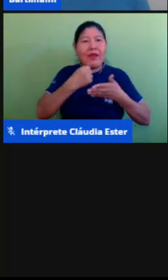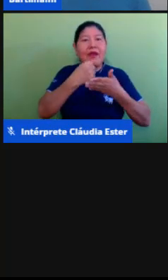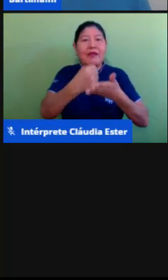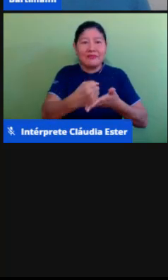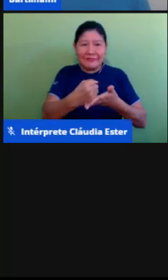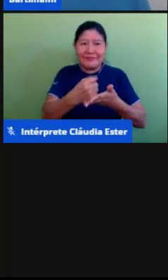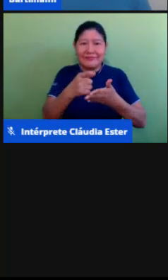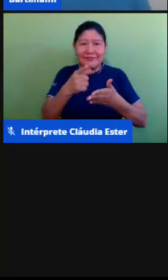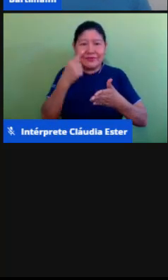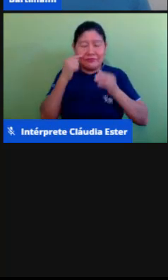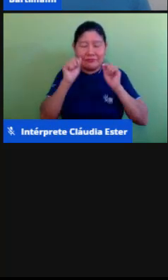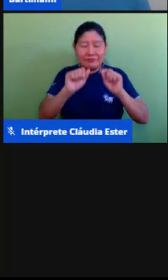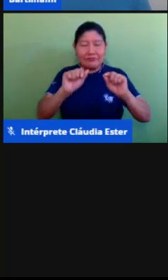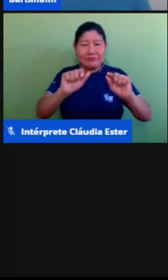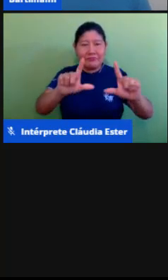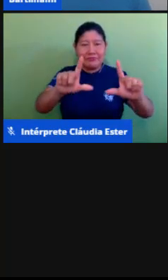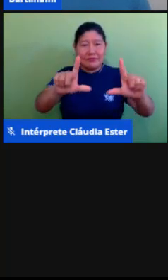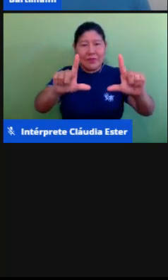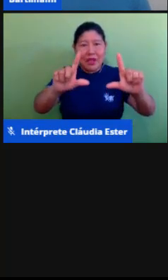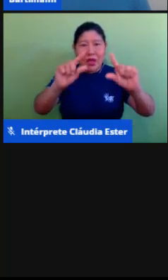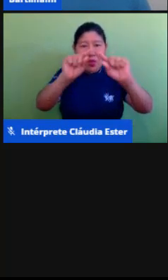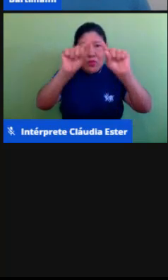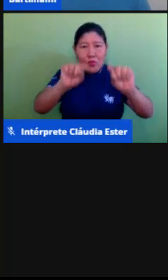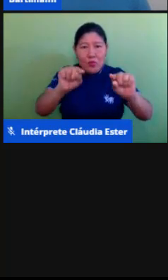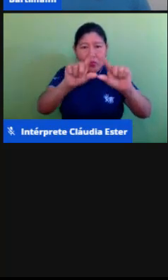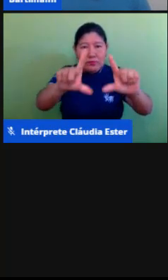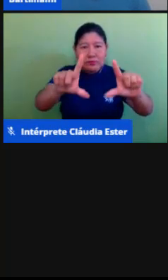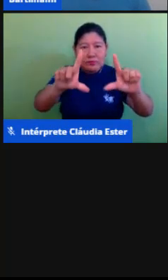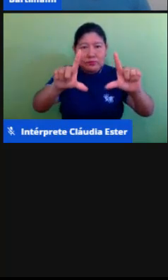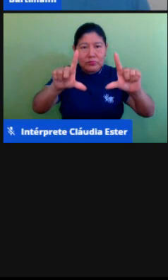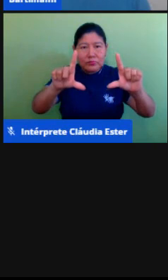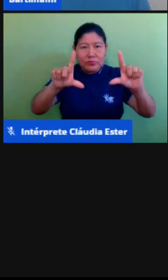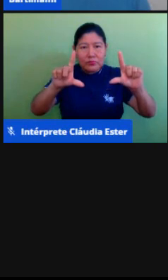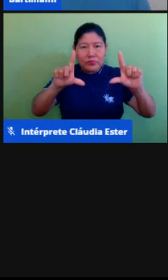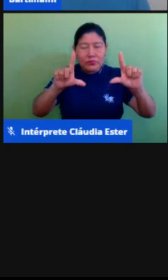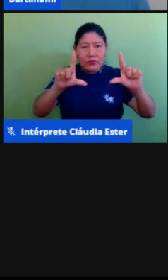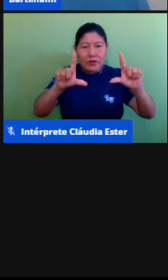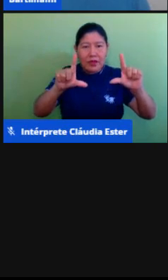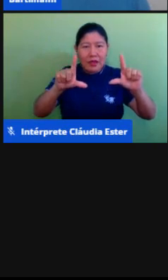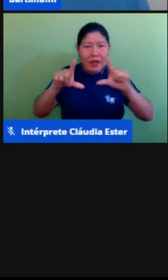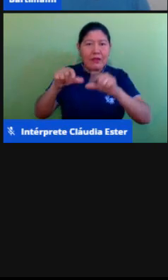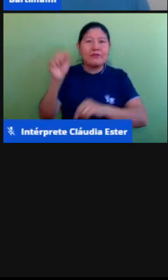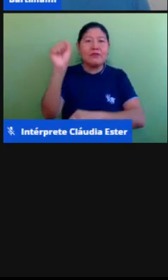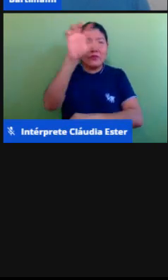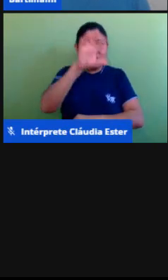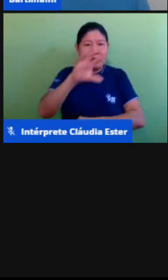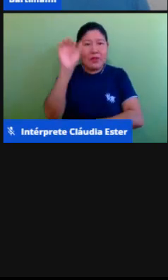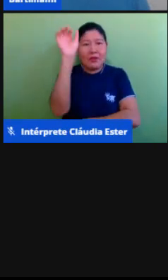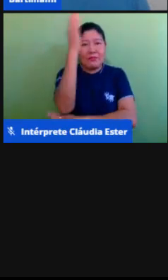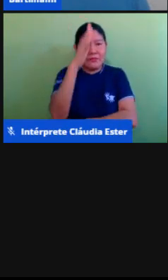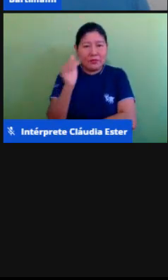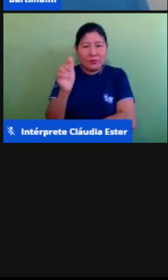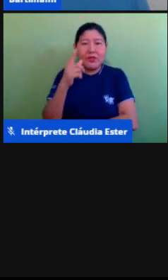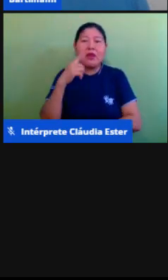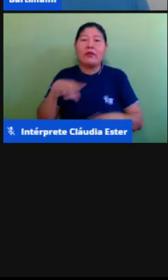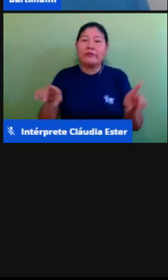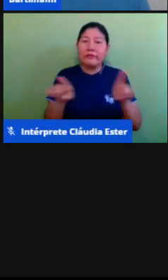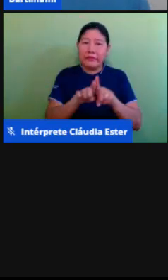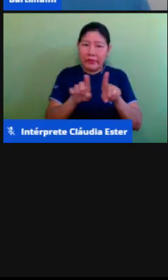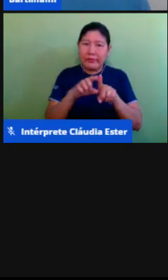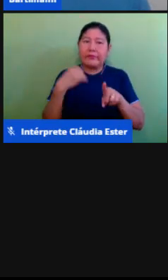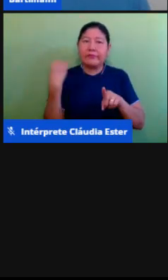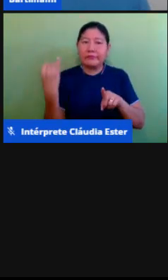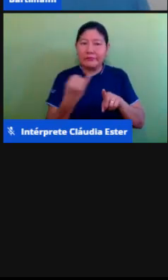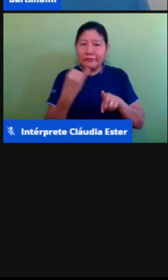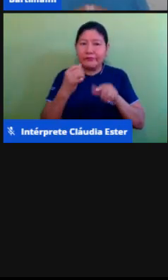hora de aproximar para determinada porção do território brasileiro. O próximo, muito importante também, informação